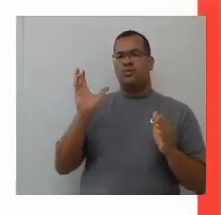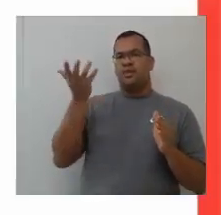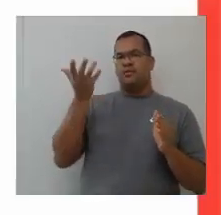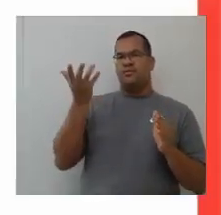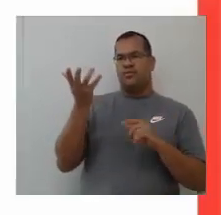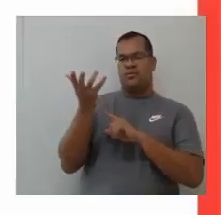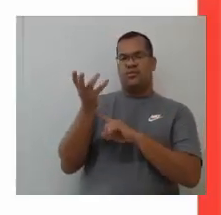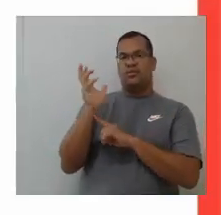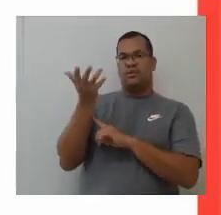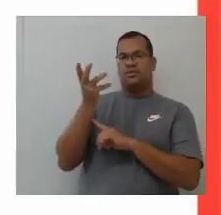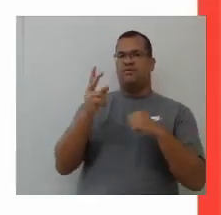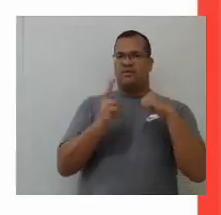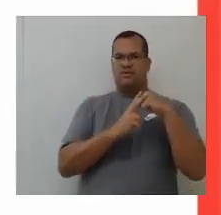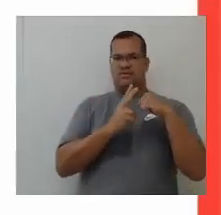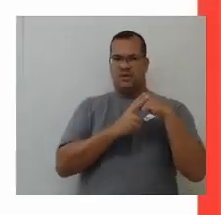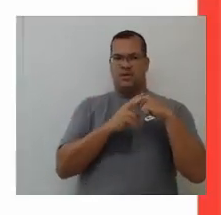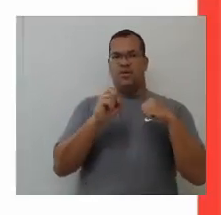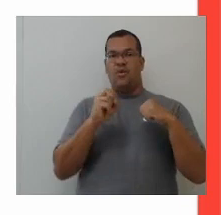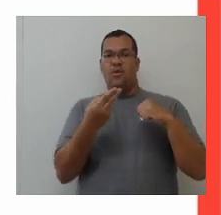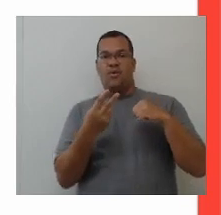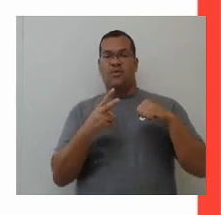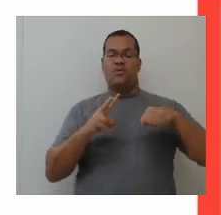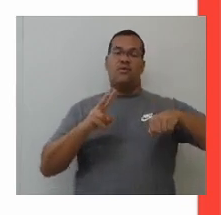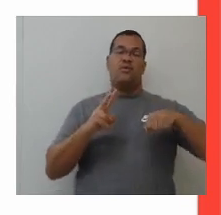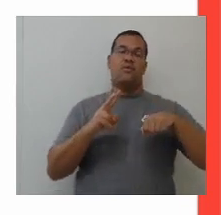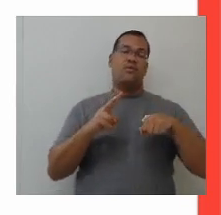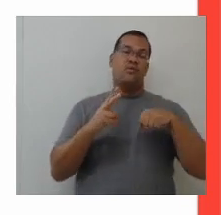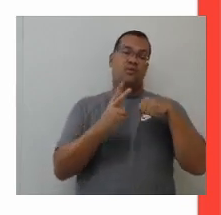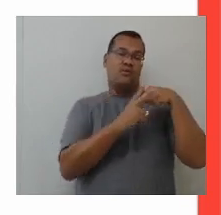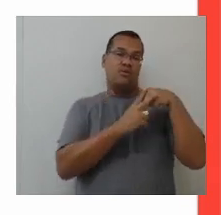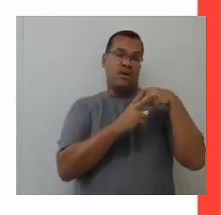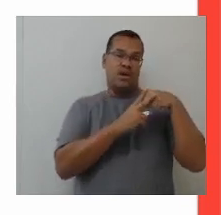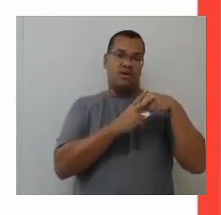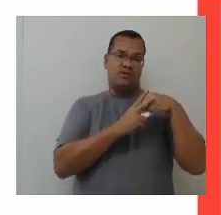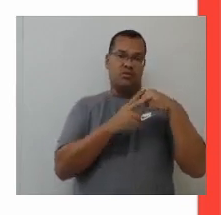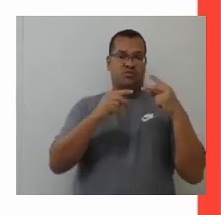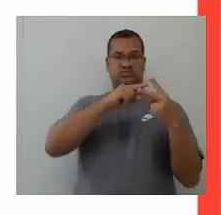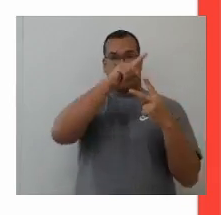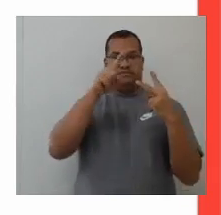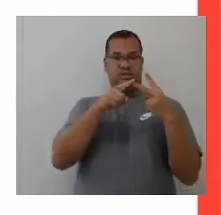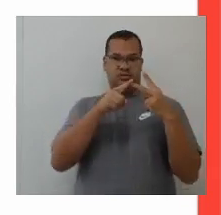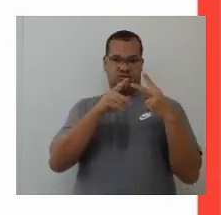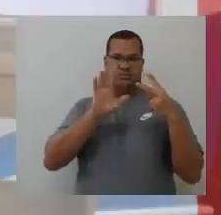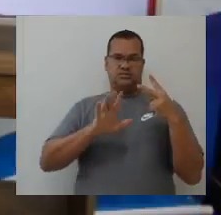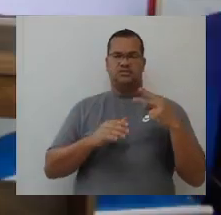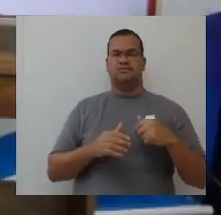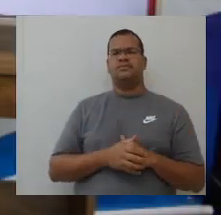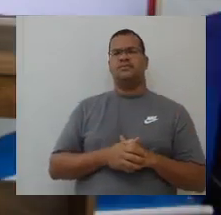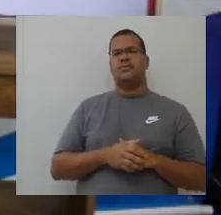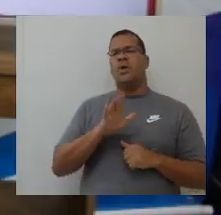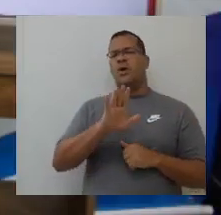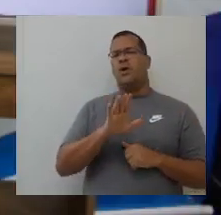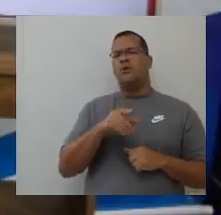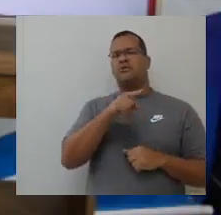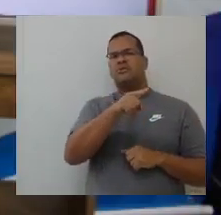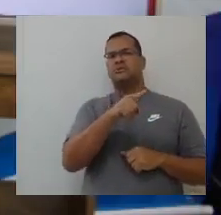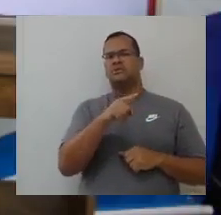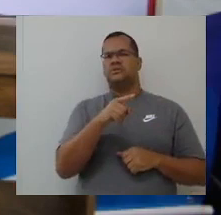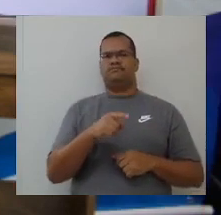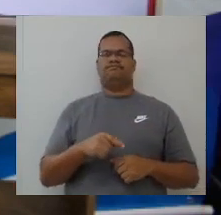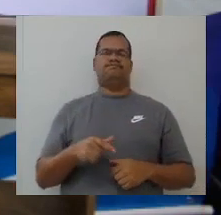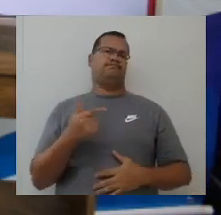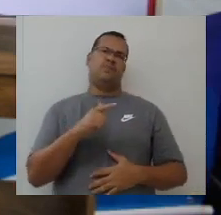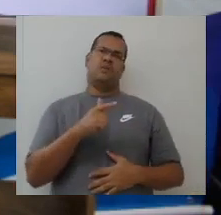verbo auxiliar utilizado na oração principal. Então, quando eu chego para você e digo, ó, você não está